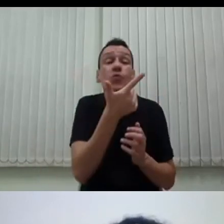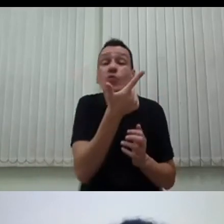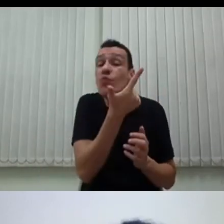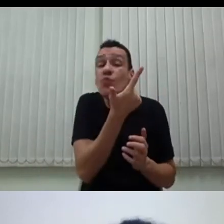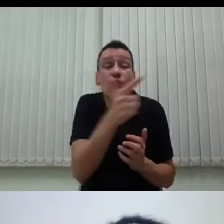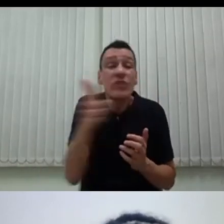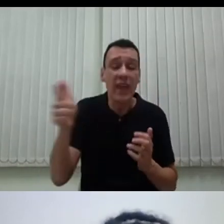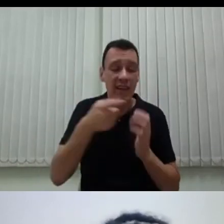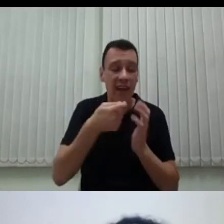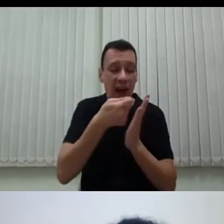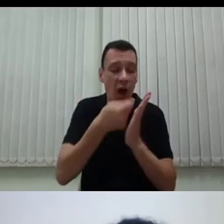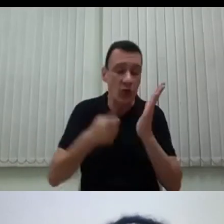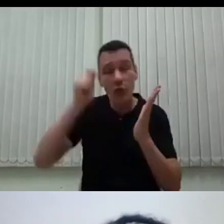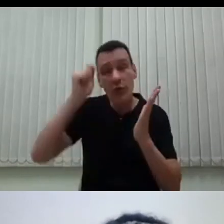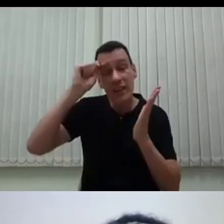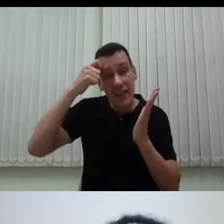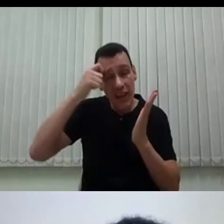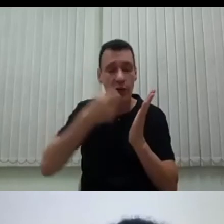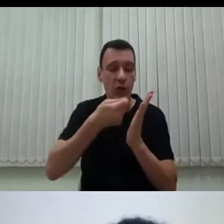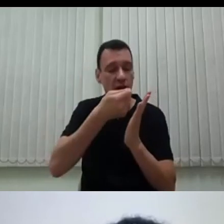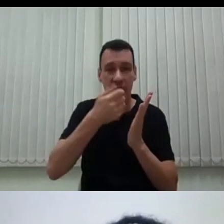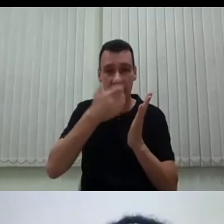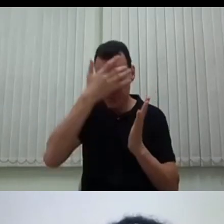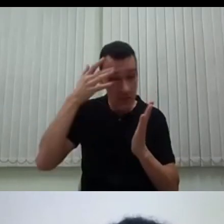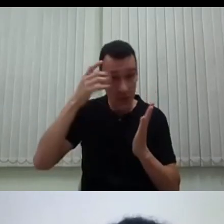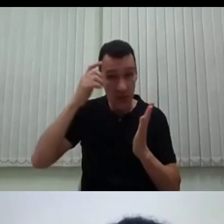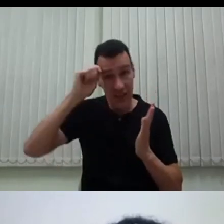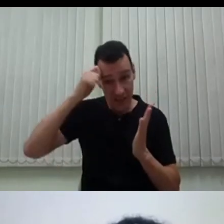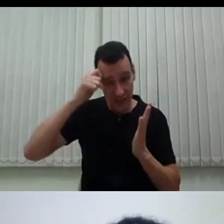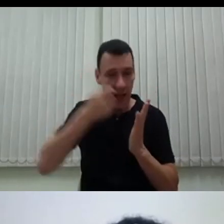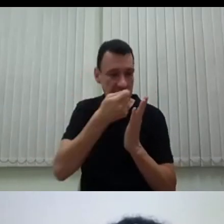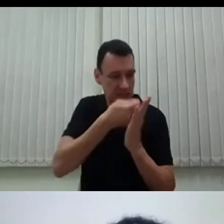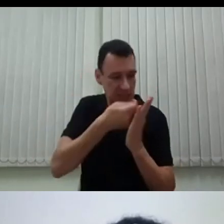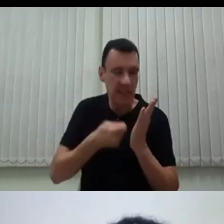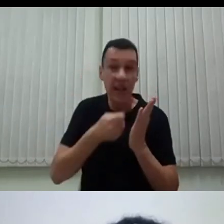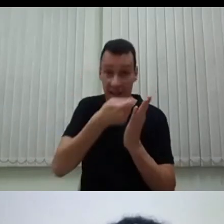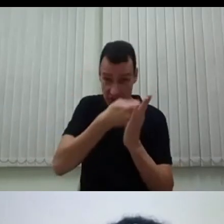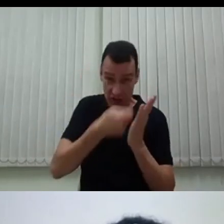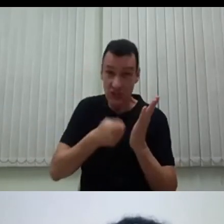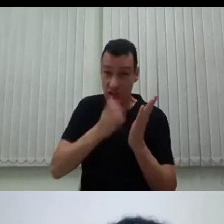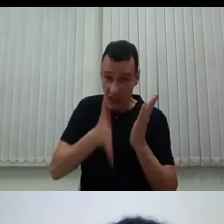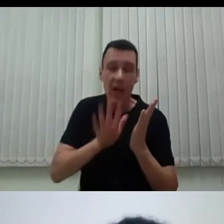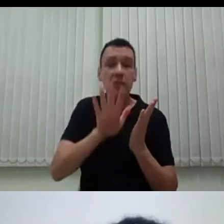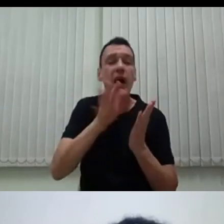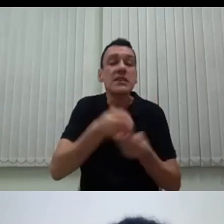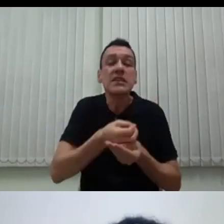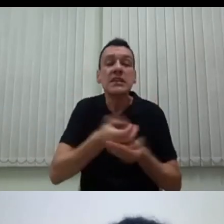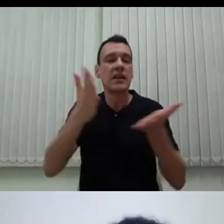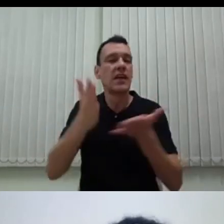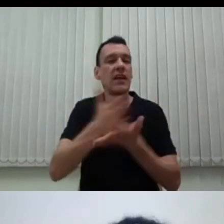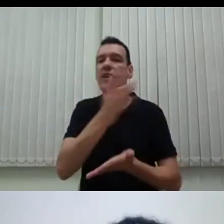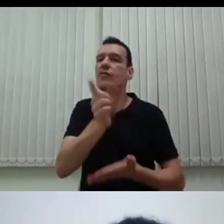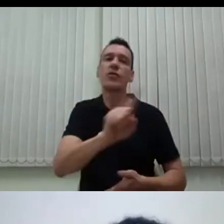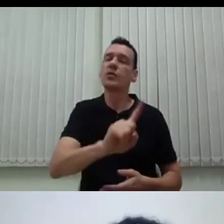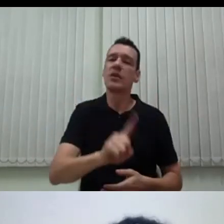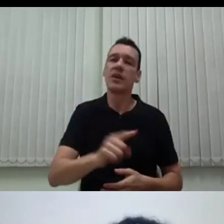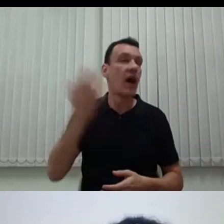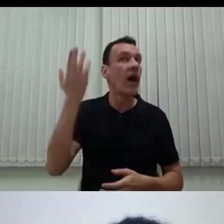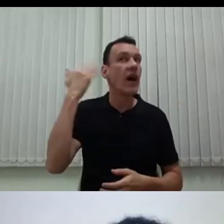Você não tinha editoras dedicadas à publicação desses livros. A gente tem uma ação importantíssima que é do Cadernos